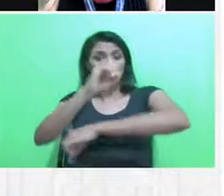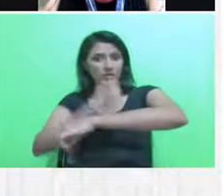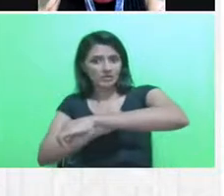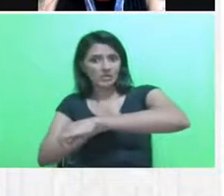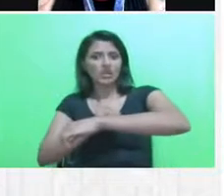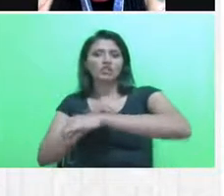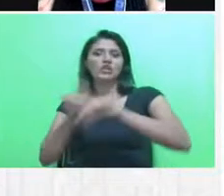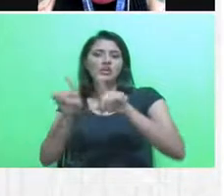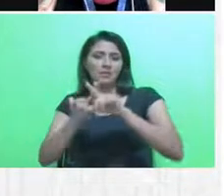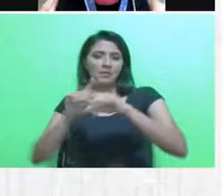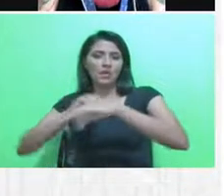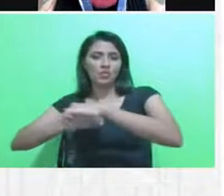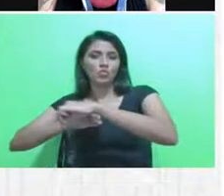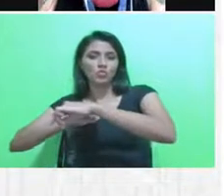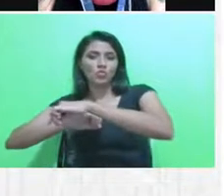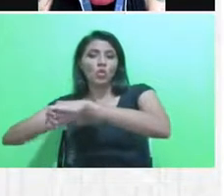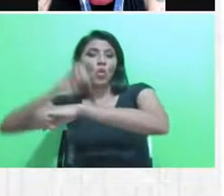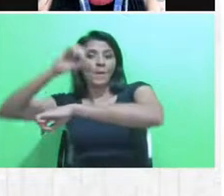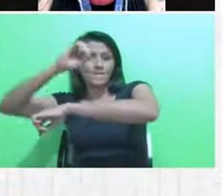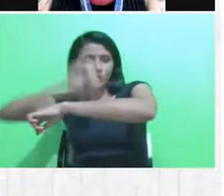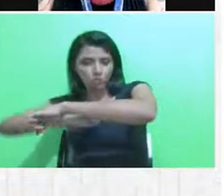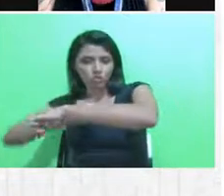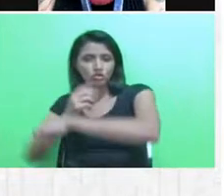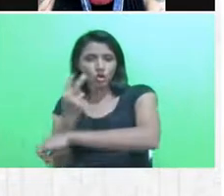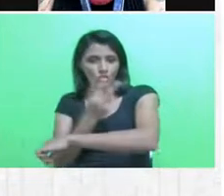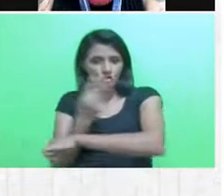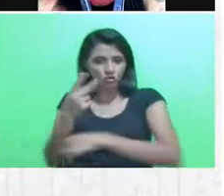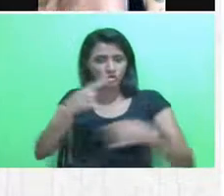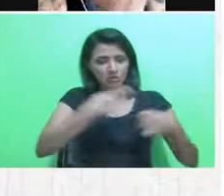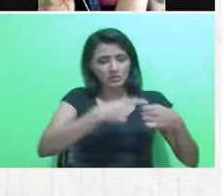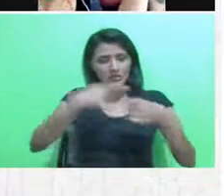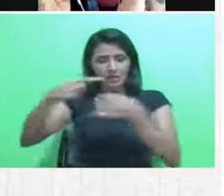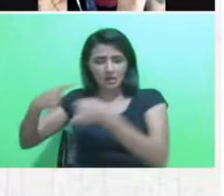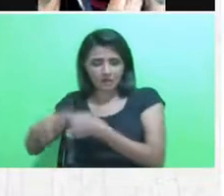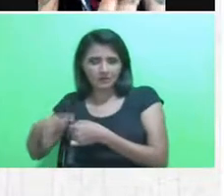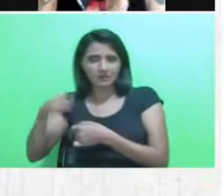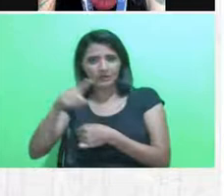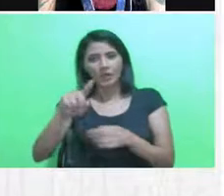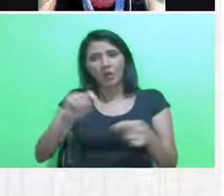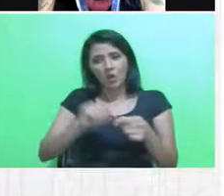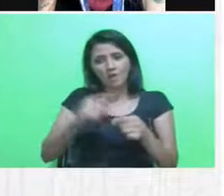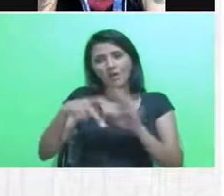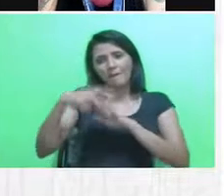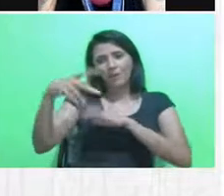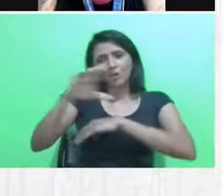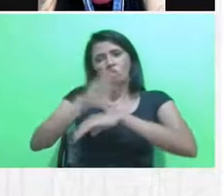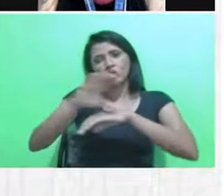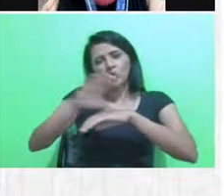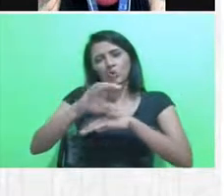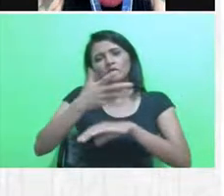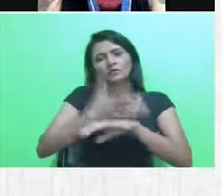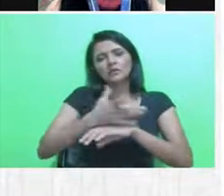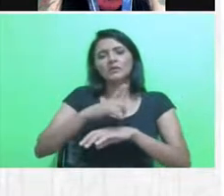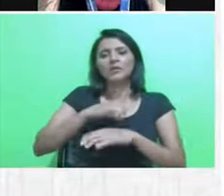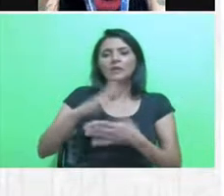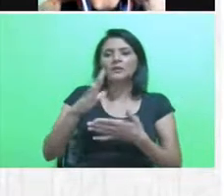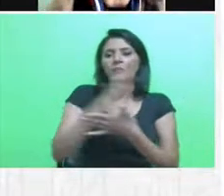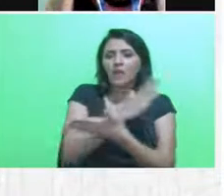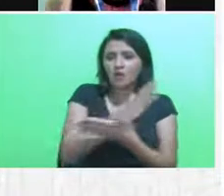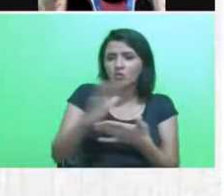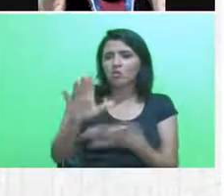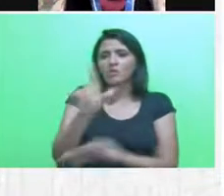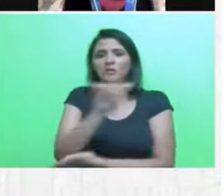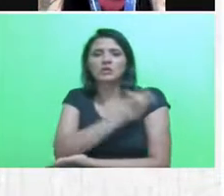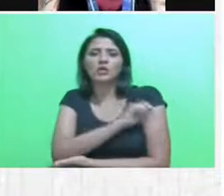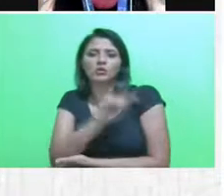fruto também do curso. Então, tem algumas alunas, essas alunas que estão na estrutural